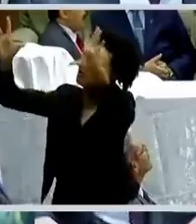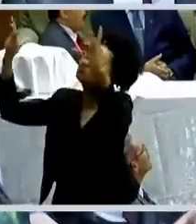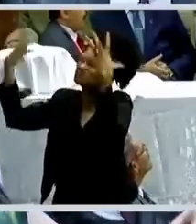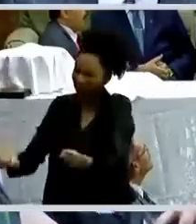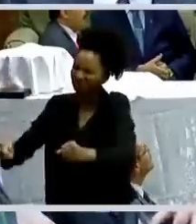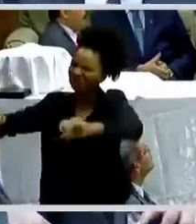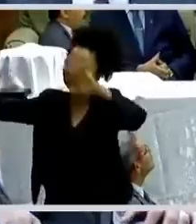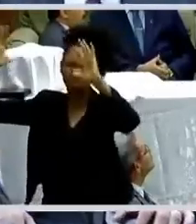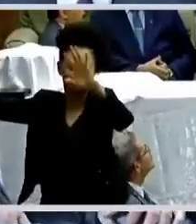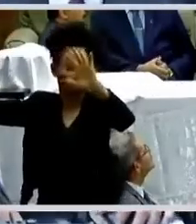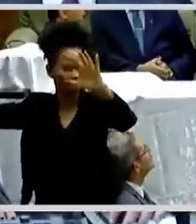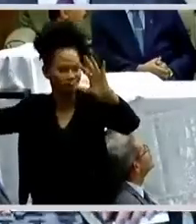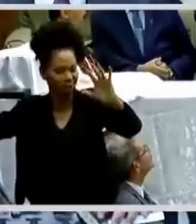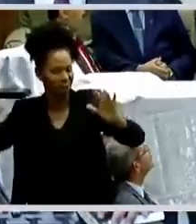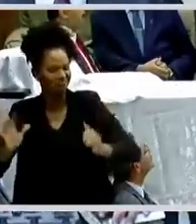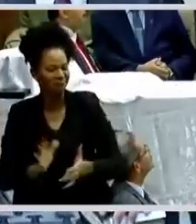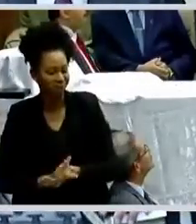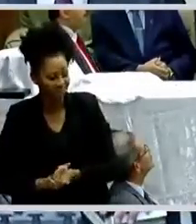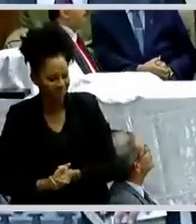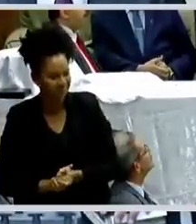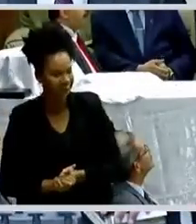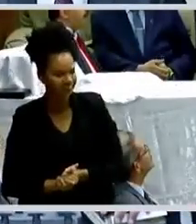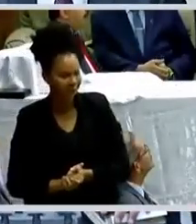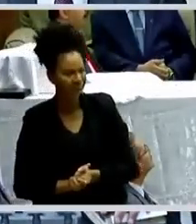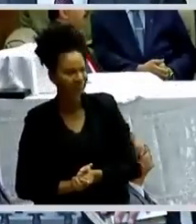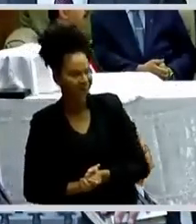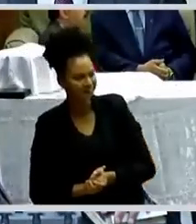tuas palavras.